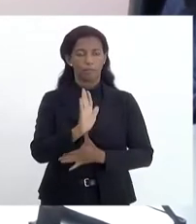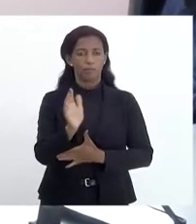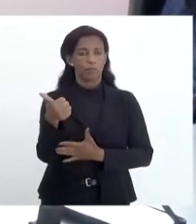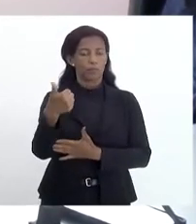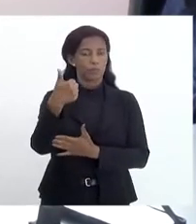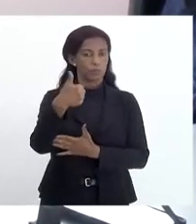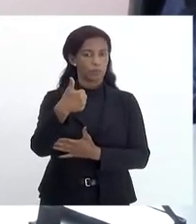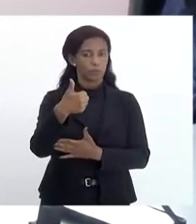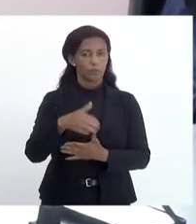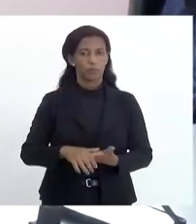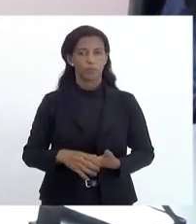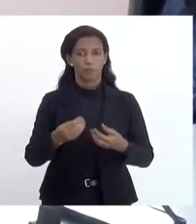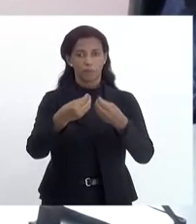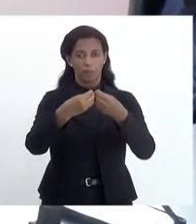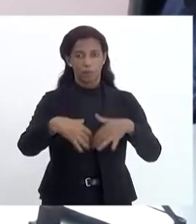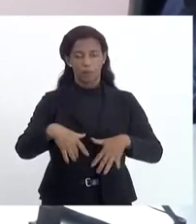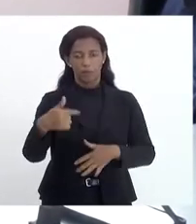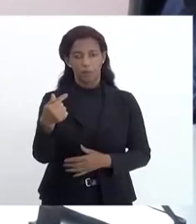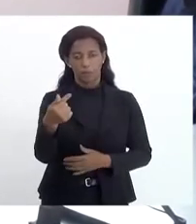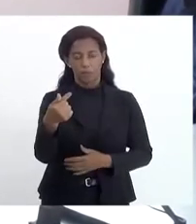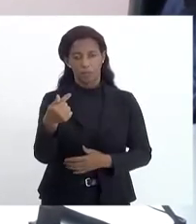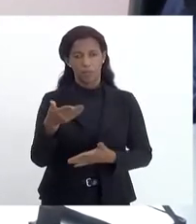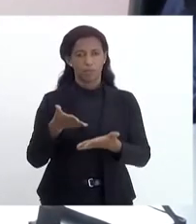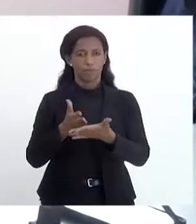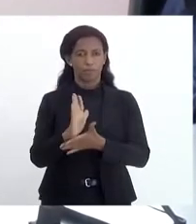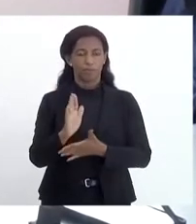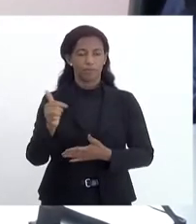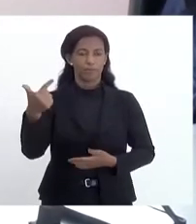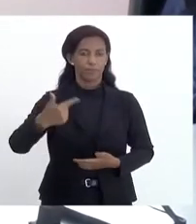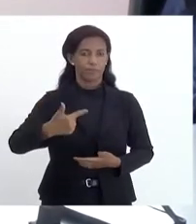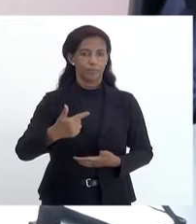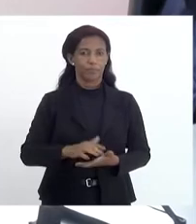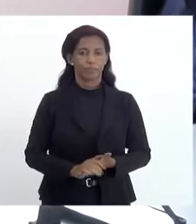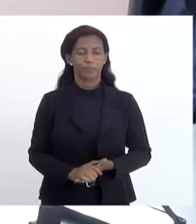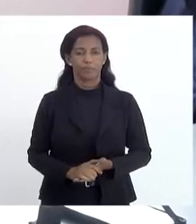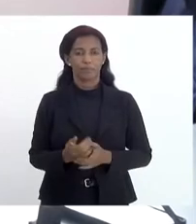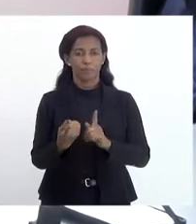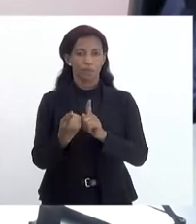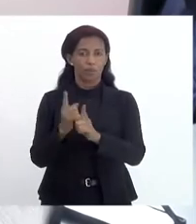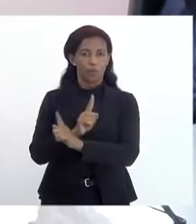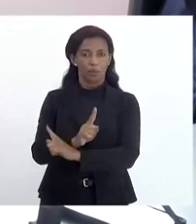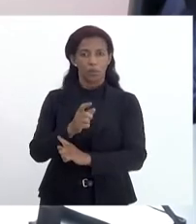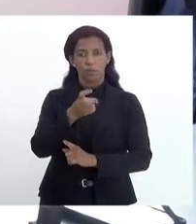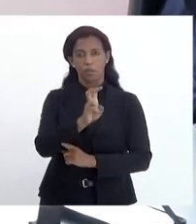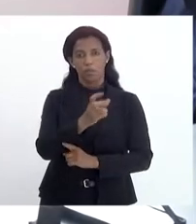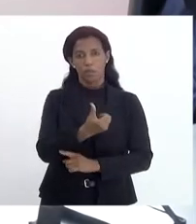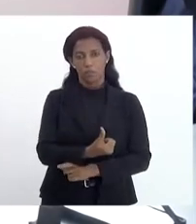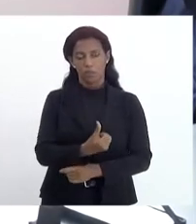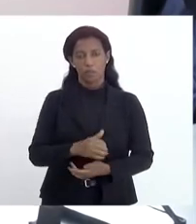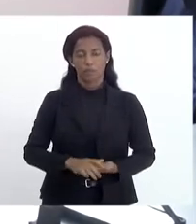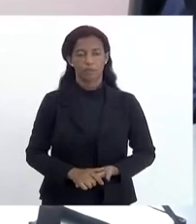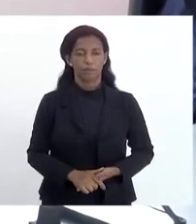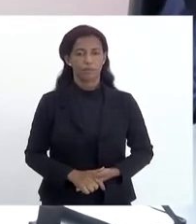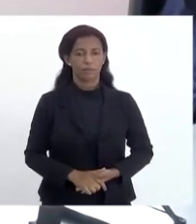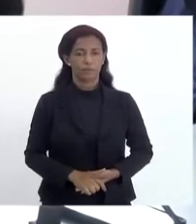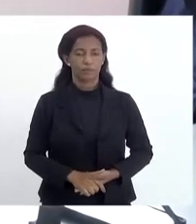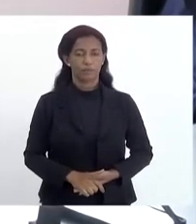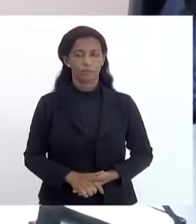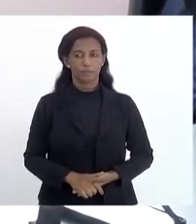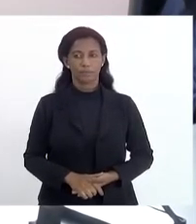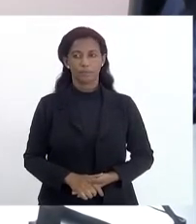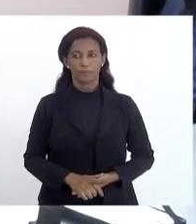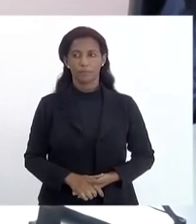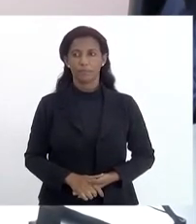1, prejudicada a emenda 7 pela aprovação da emenda 2, contrárias as emendas 5 e 6.